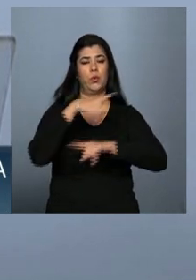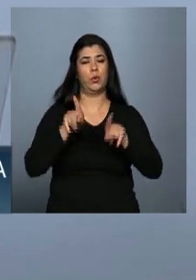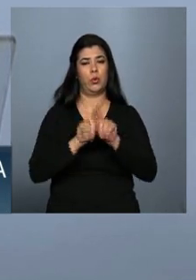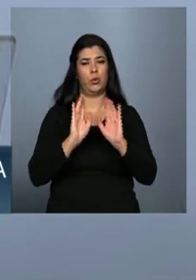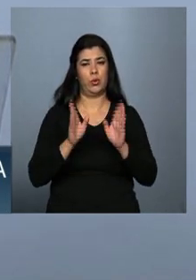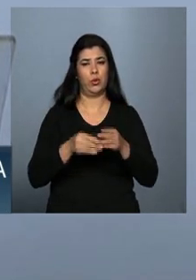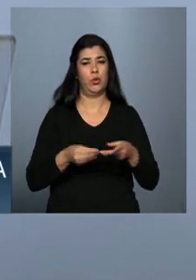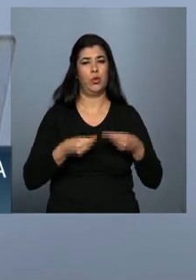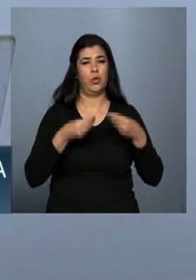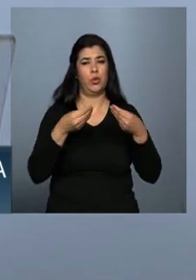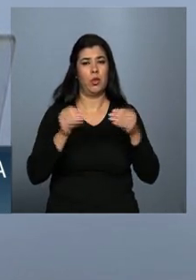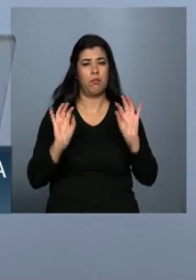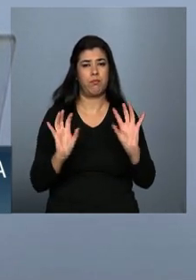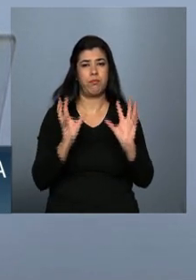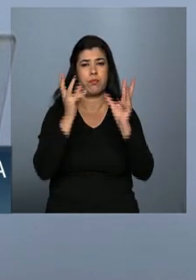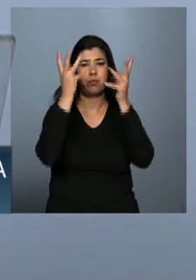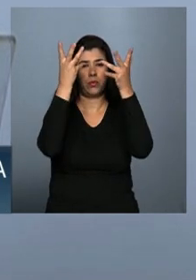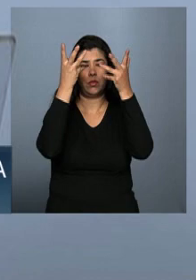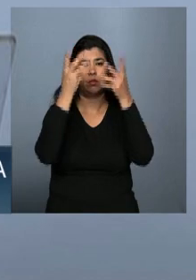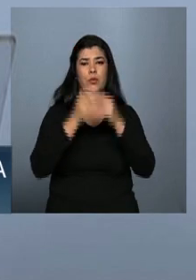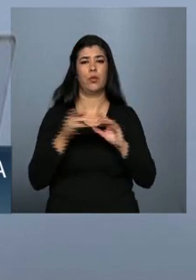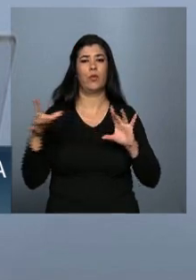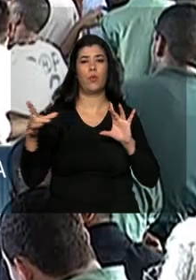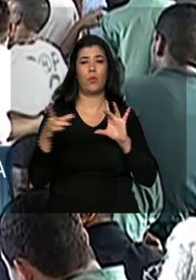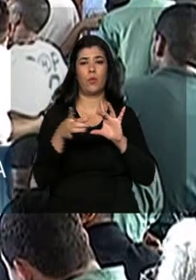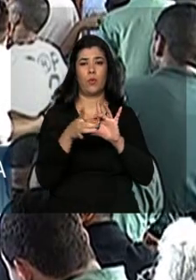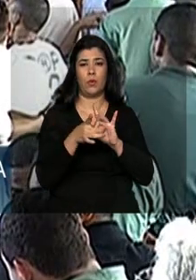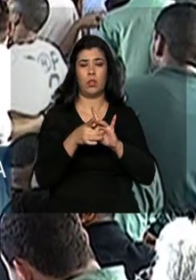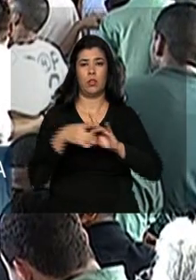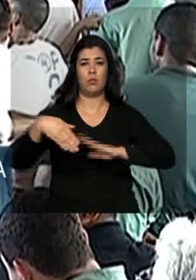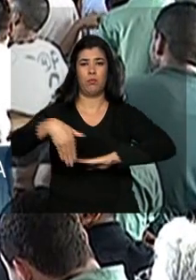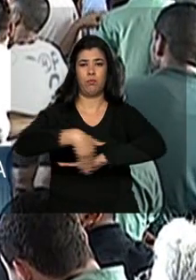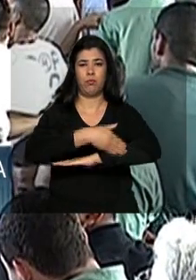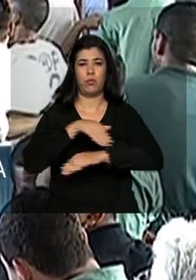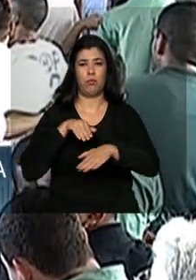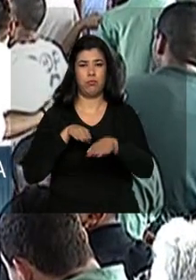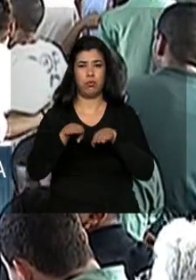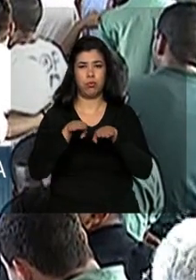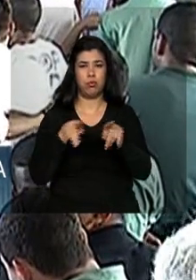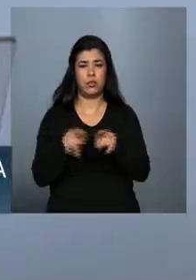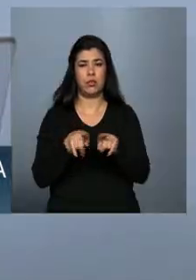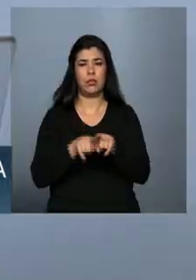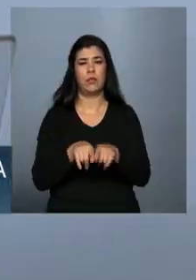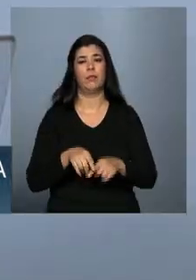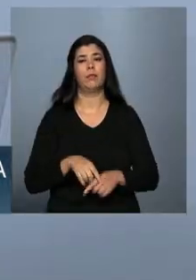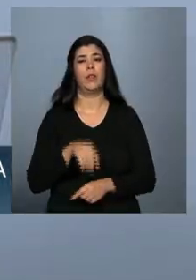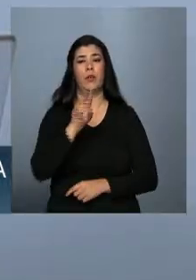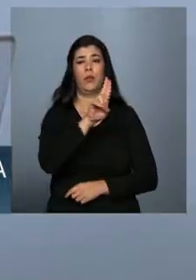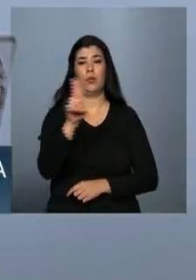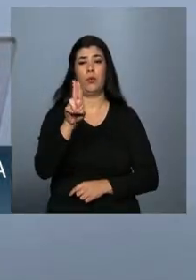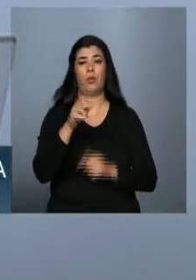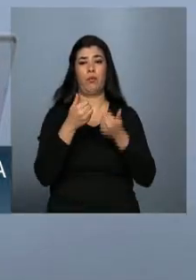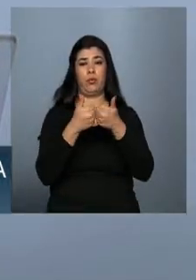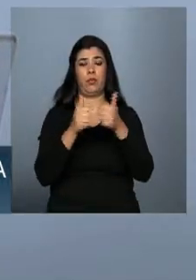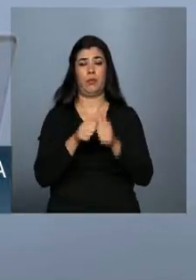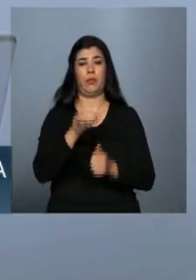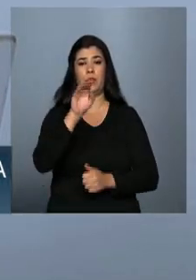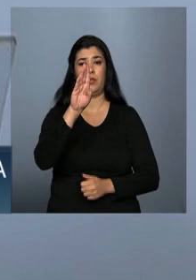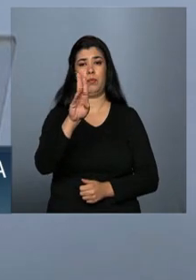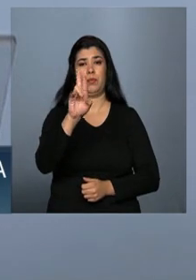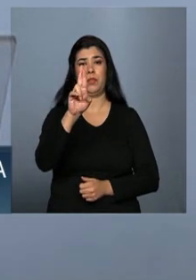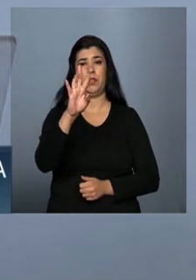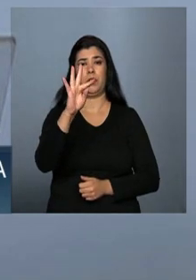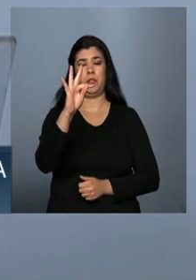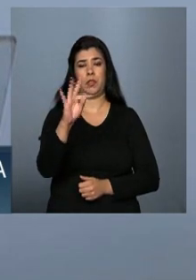inaugurando a Transoeste. E acredito que a Transoeste, o BRT da Transoeste, é